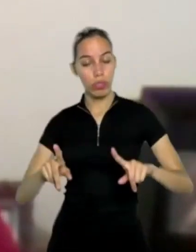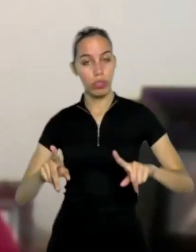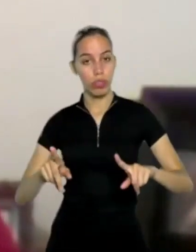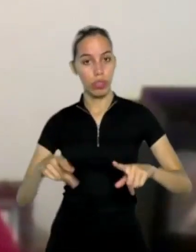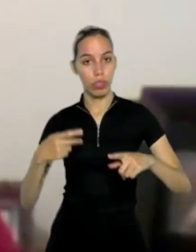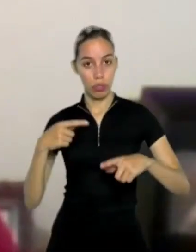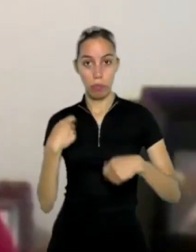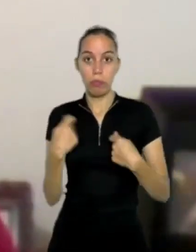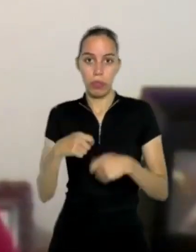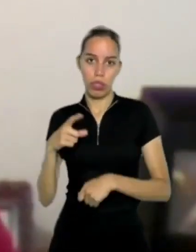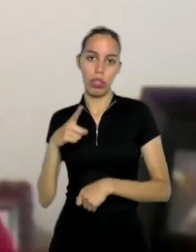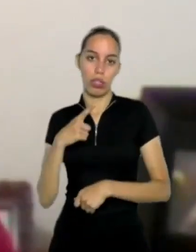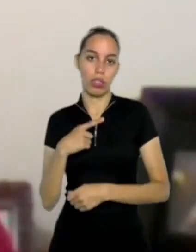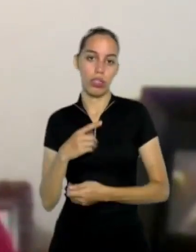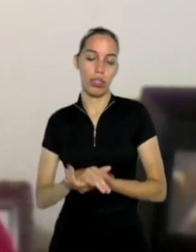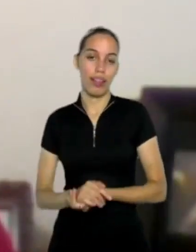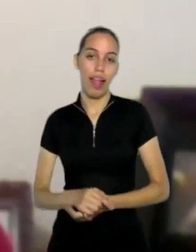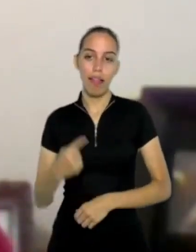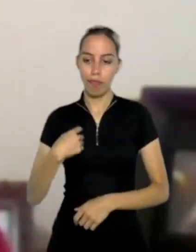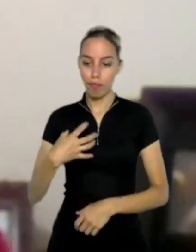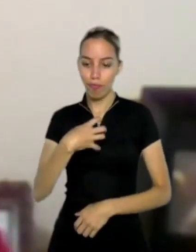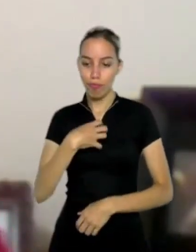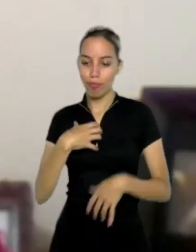muito feliz e tive